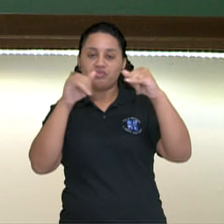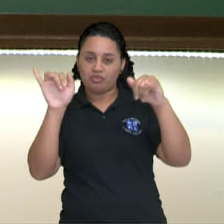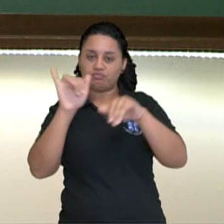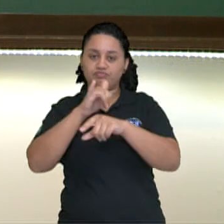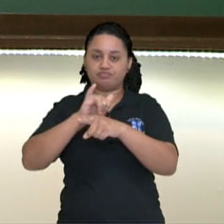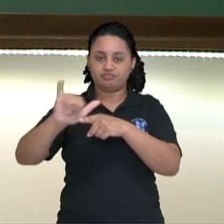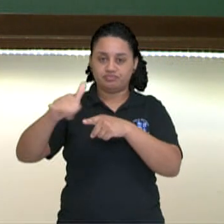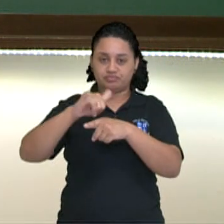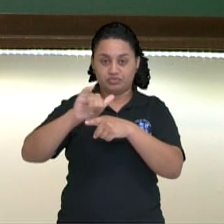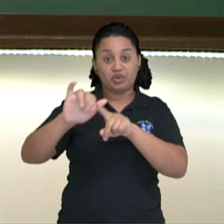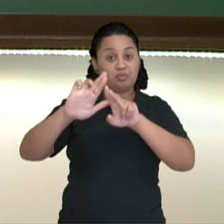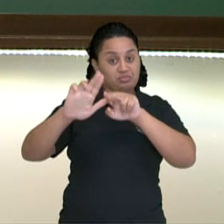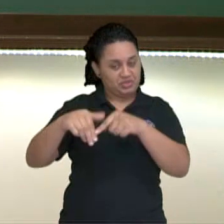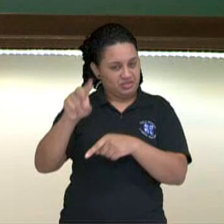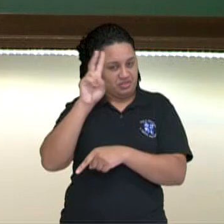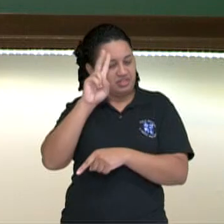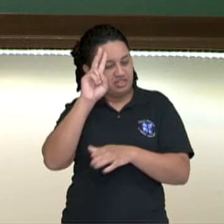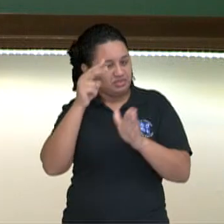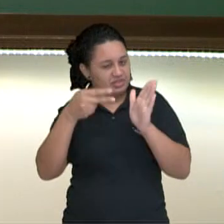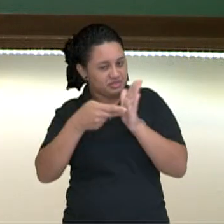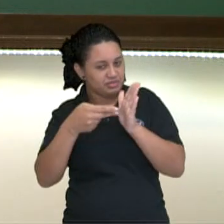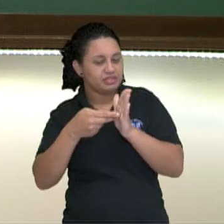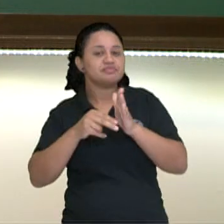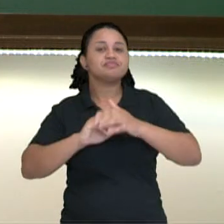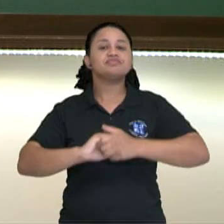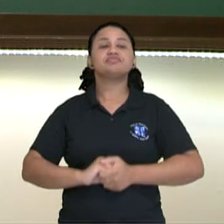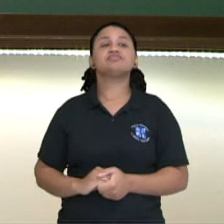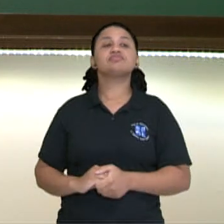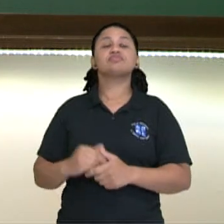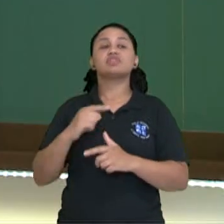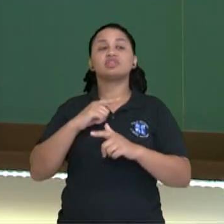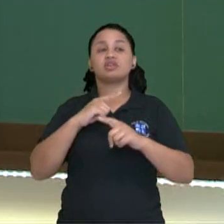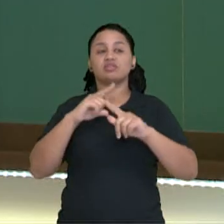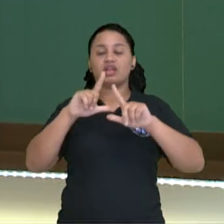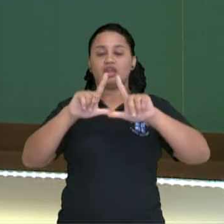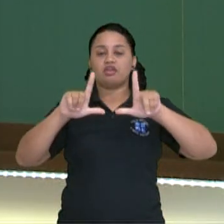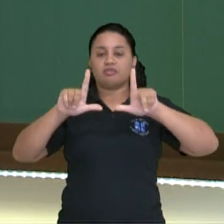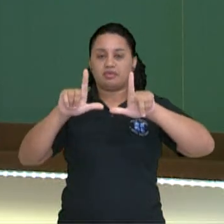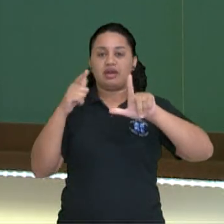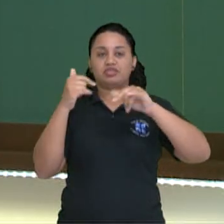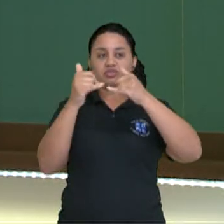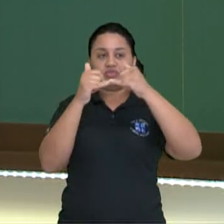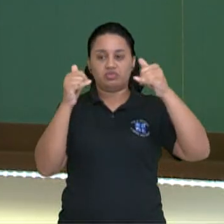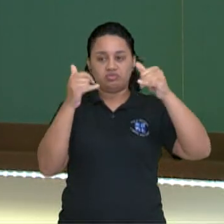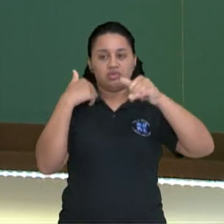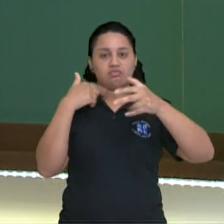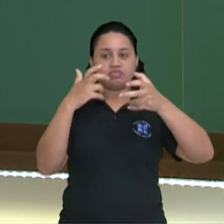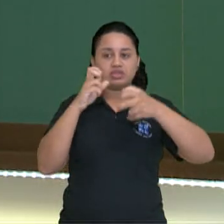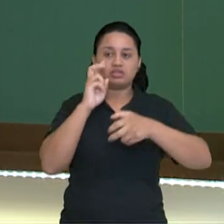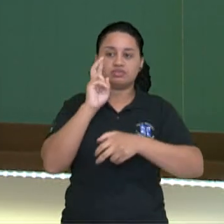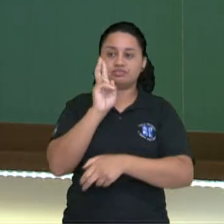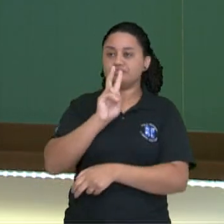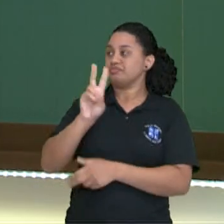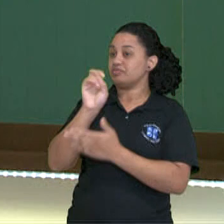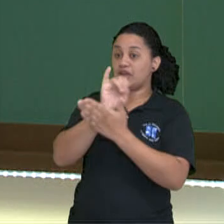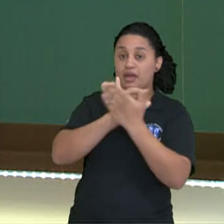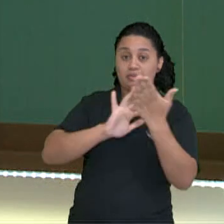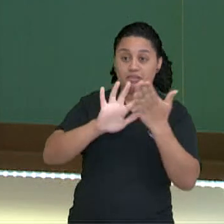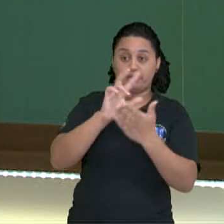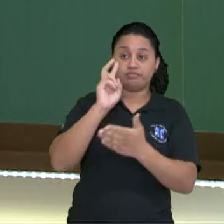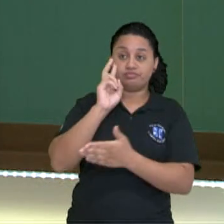isso que eu lembrei da tomada, tá? Então, a gente tem ali uma figura do fio, tá? A força elétrica, ela